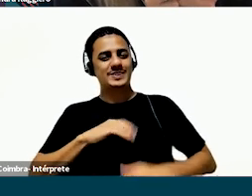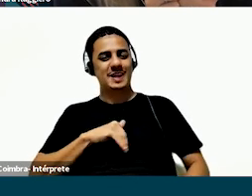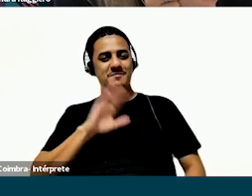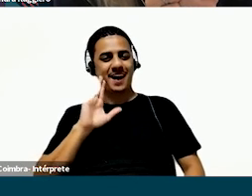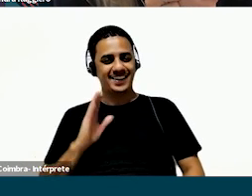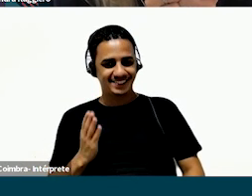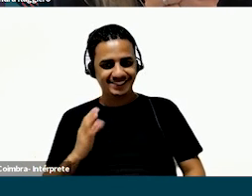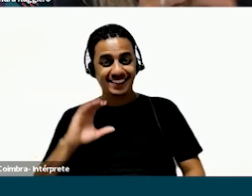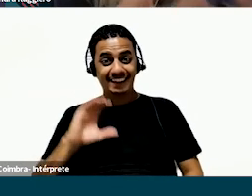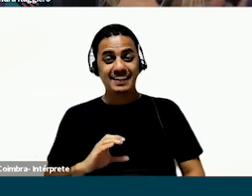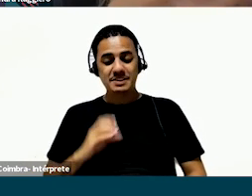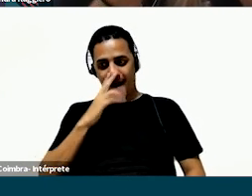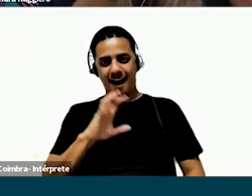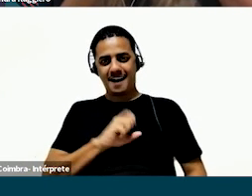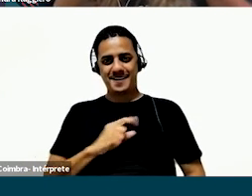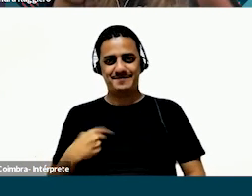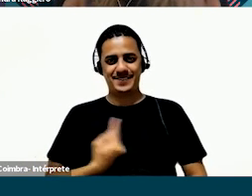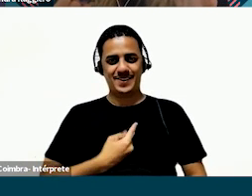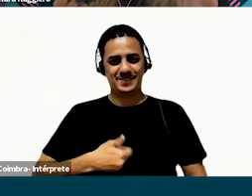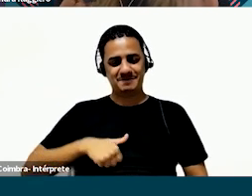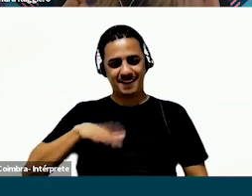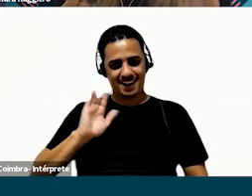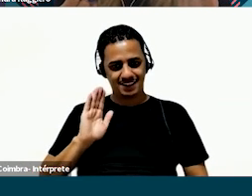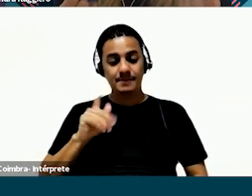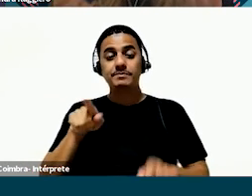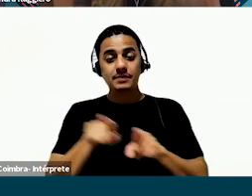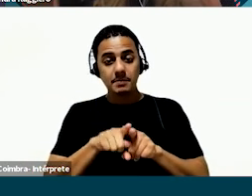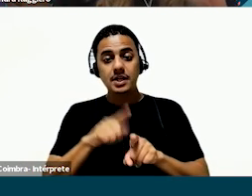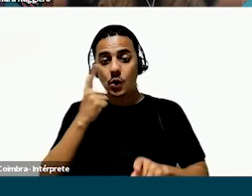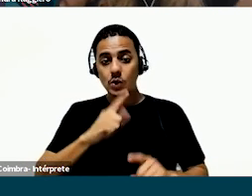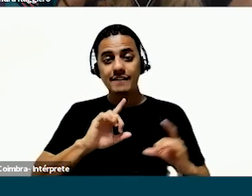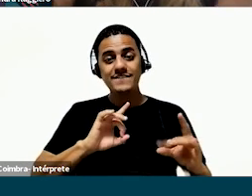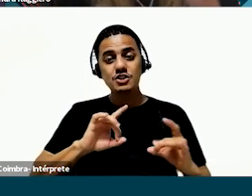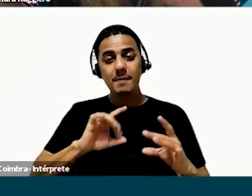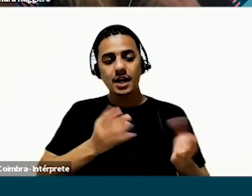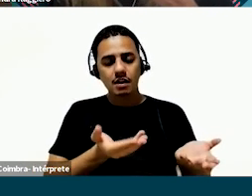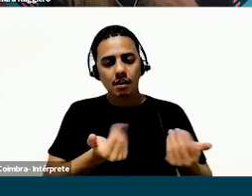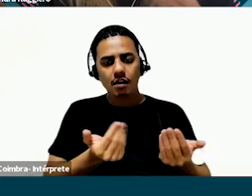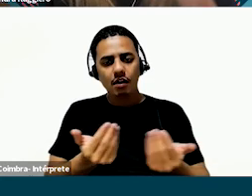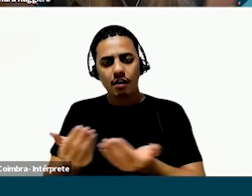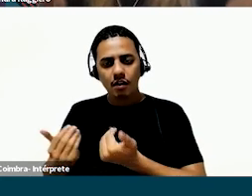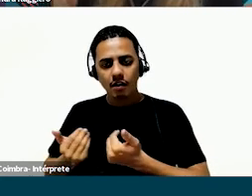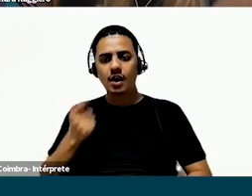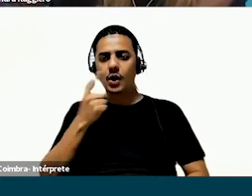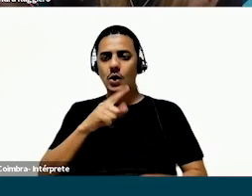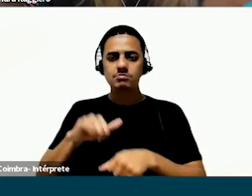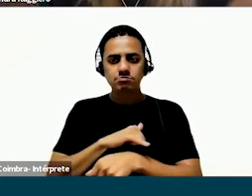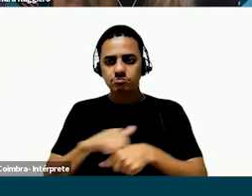fase um pouquinho mais pela gente, a gente consegue captar os feedbacks e realinhar a rota e